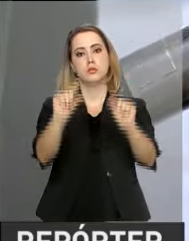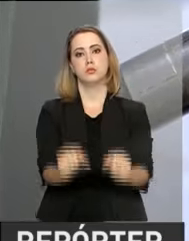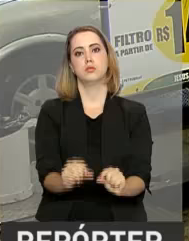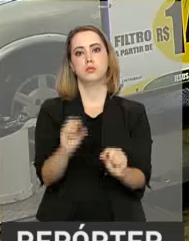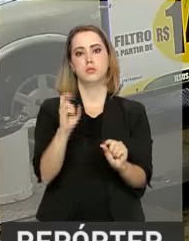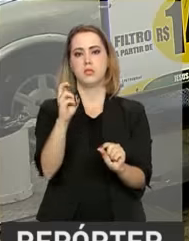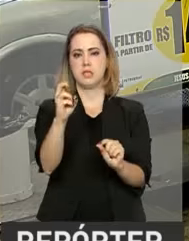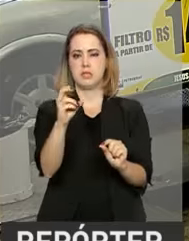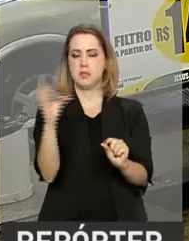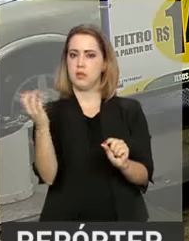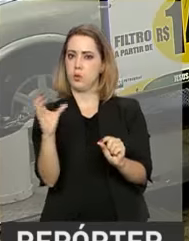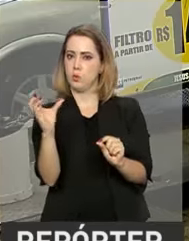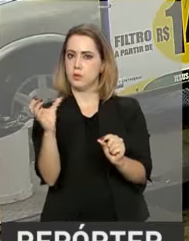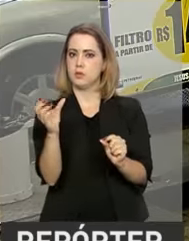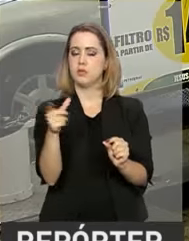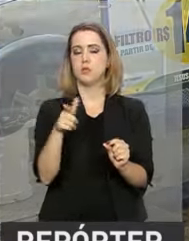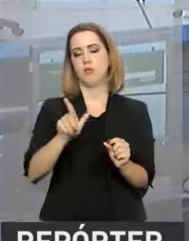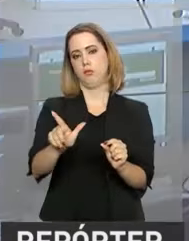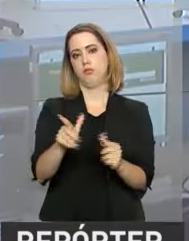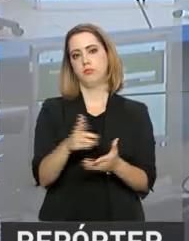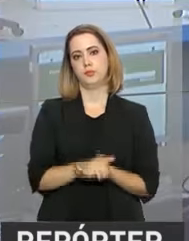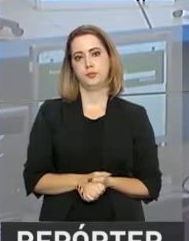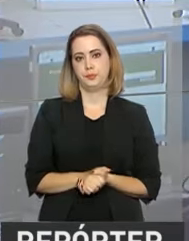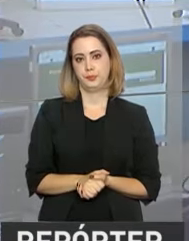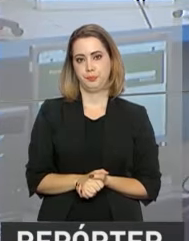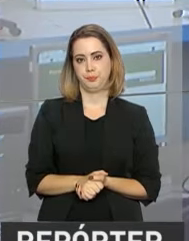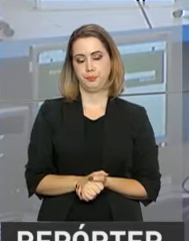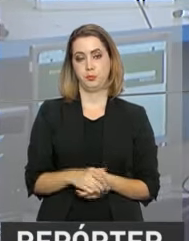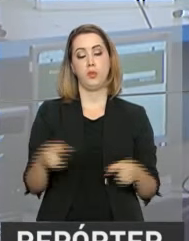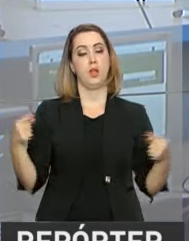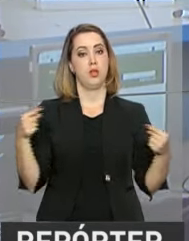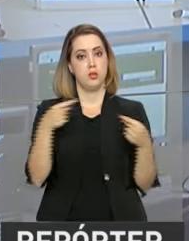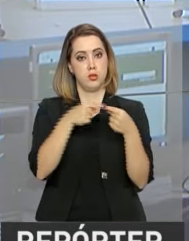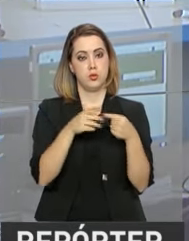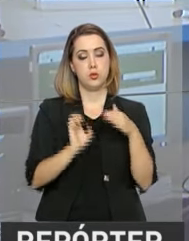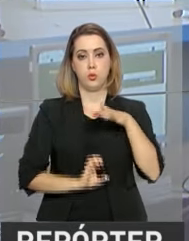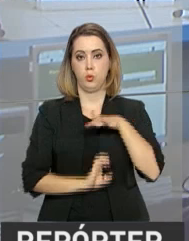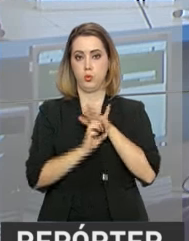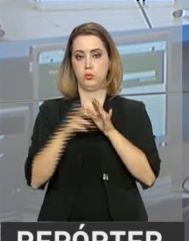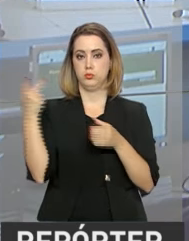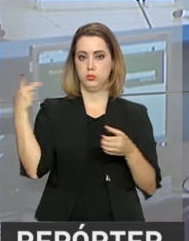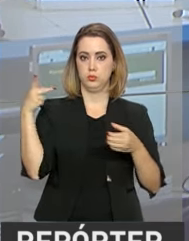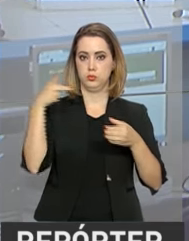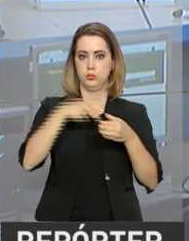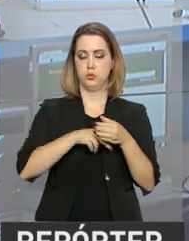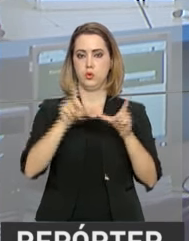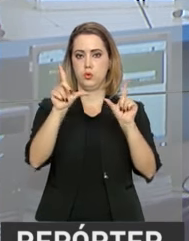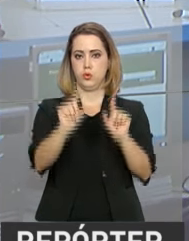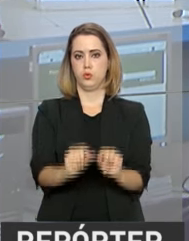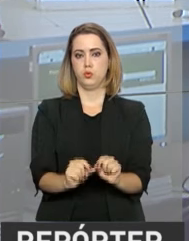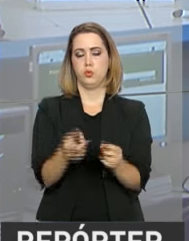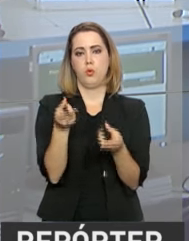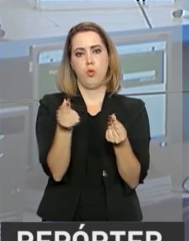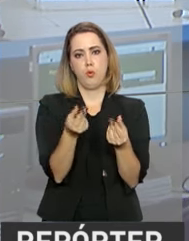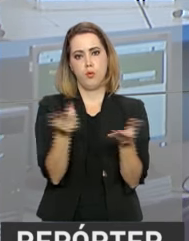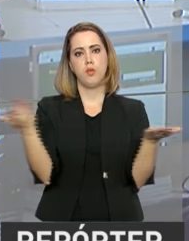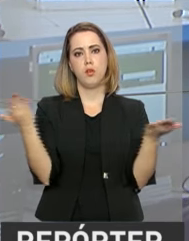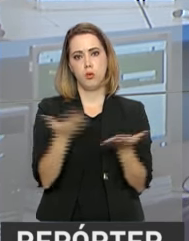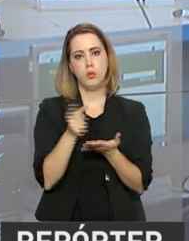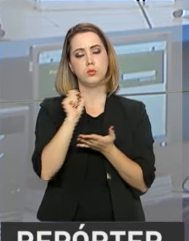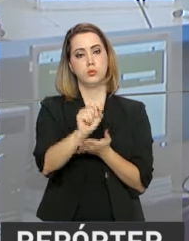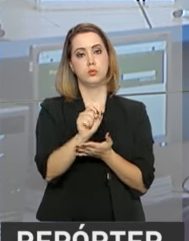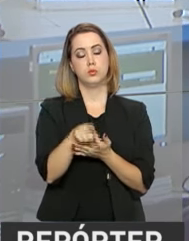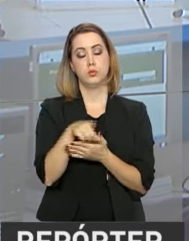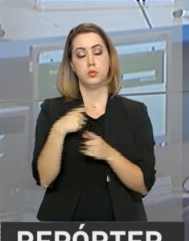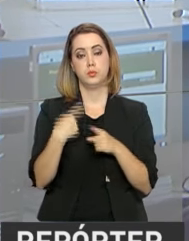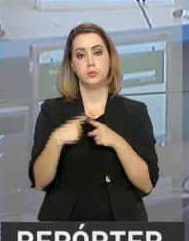cerca de 5 centavos por litro ainda de acordo com a empresa a decisão de reduzir os preços neste momento levou em